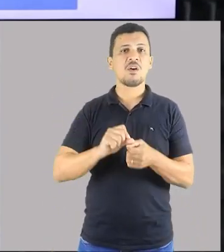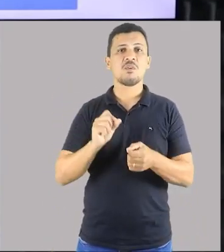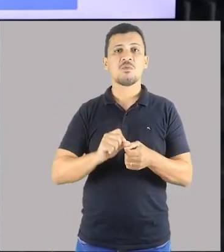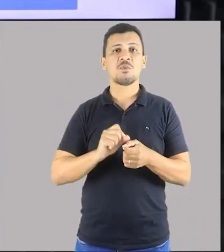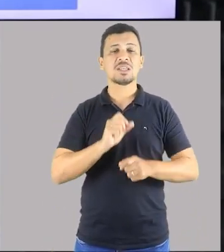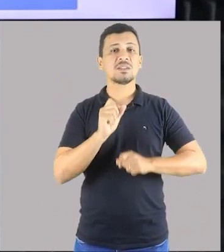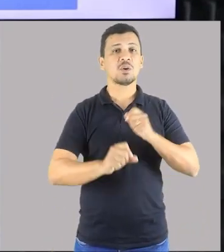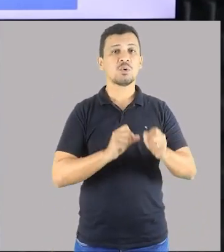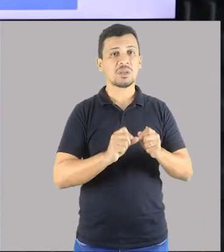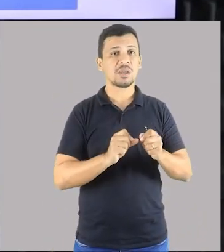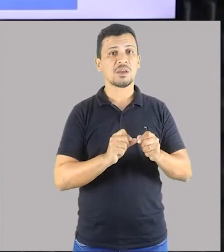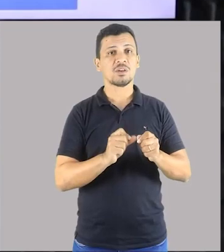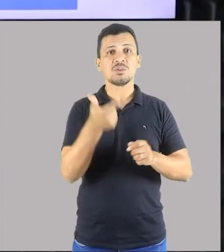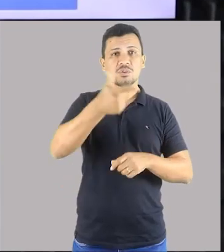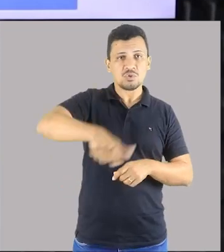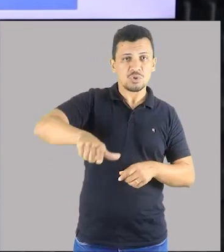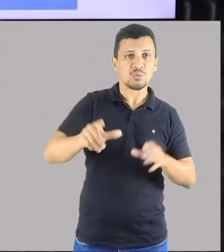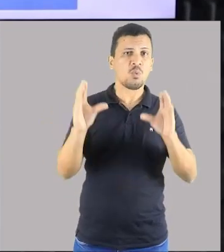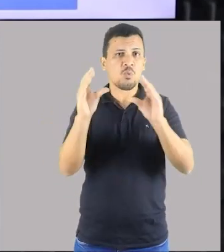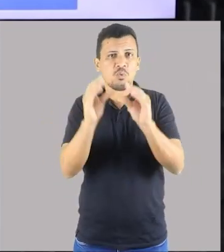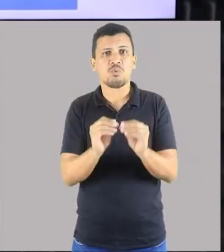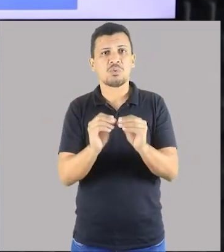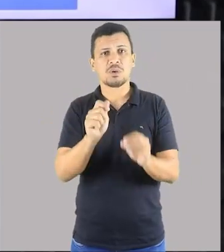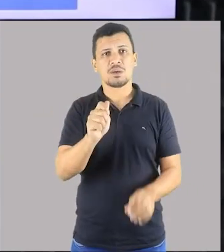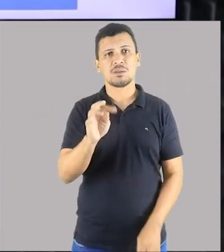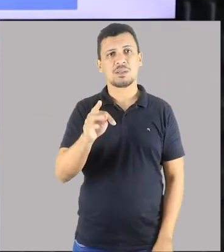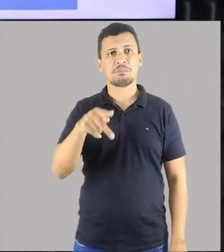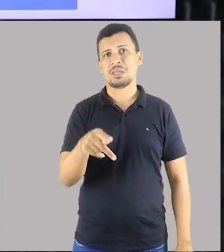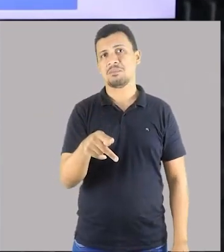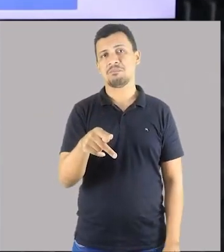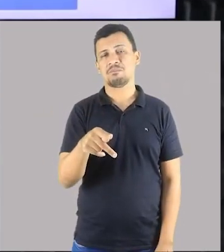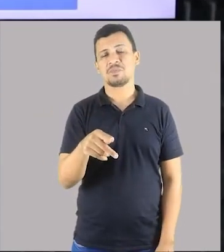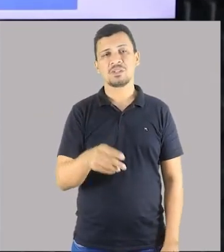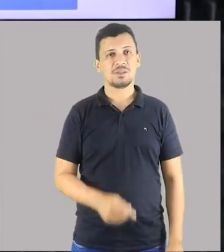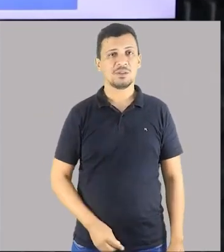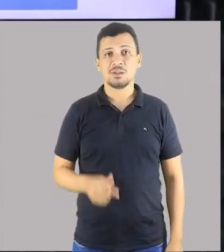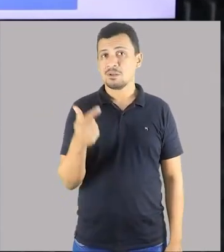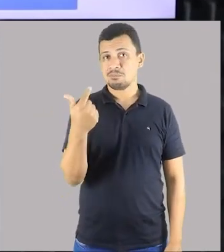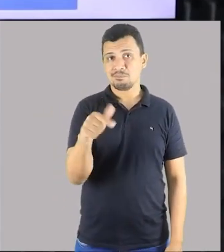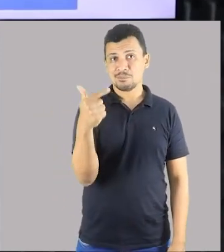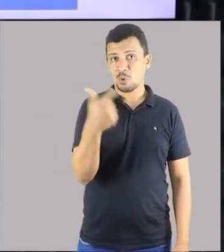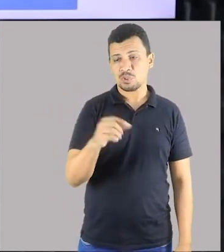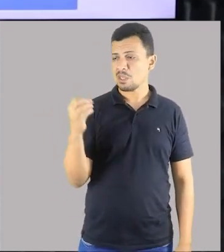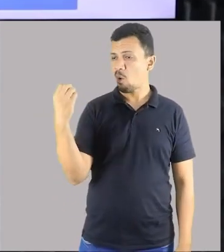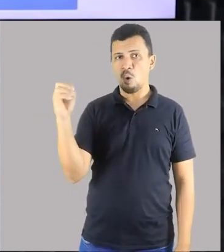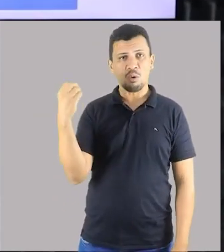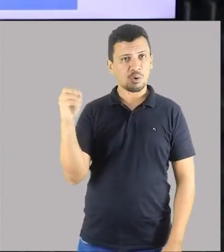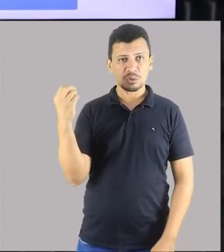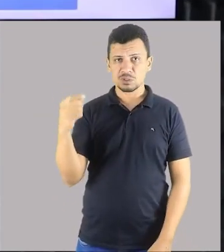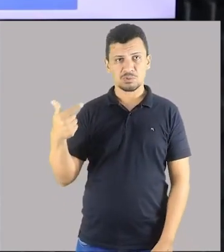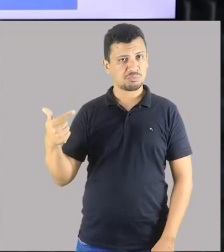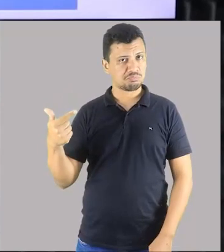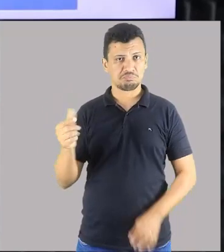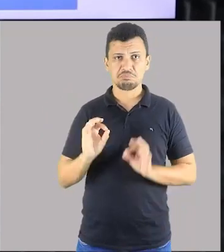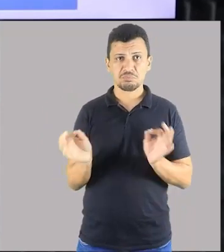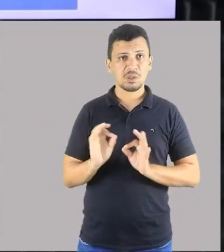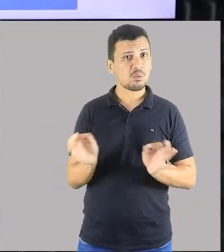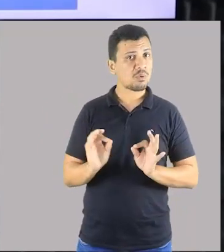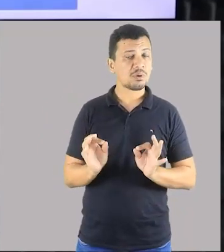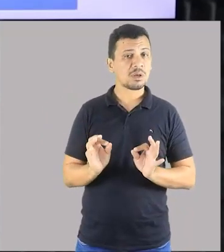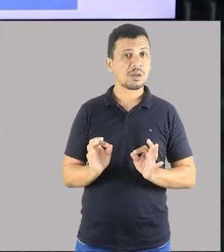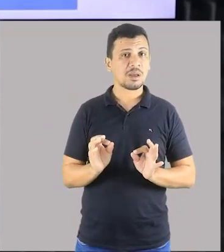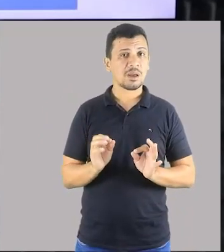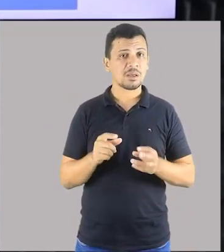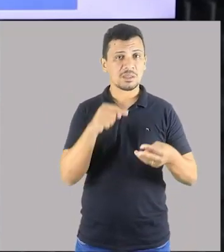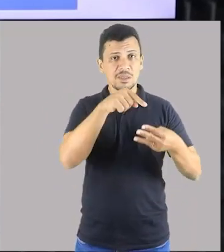a ressíntese do ATP. Como não tem a presença de oxigênio para fazer a ressíntese de ATP, esse processo ele é muito